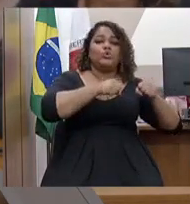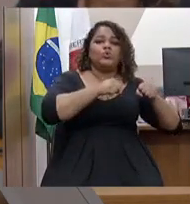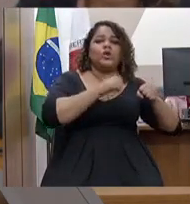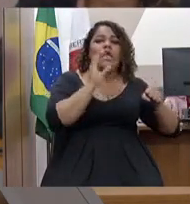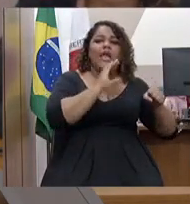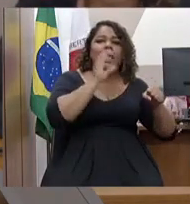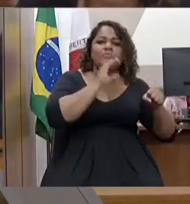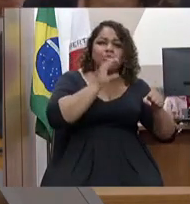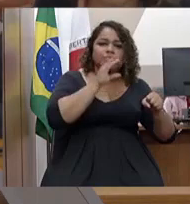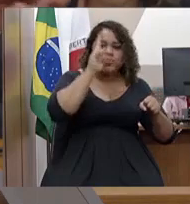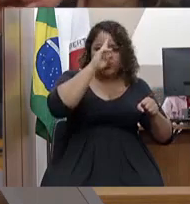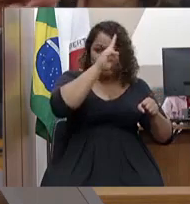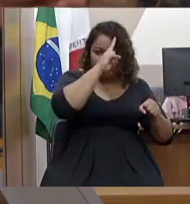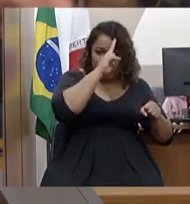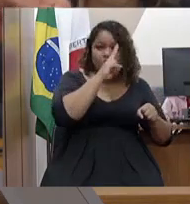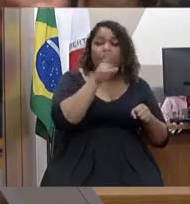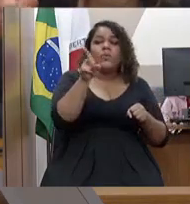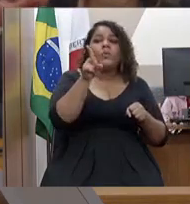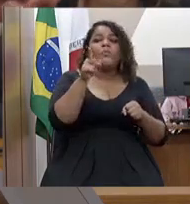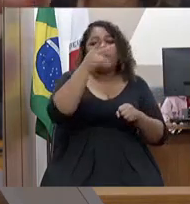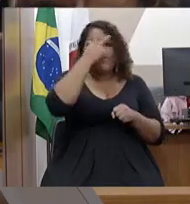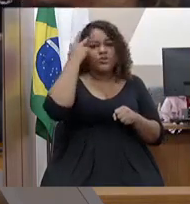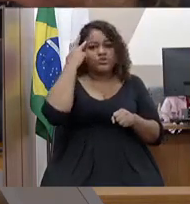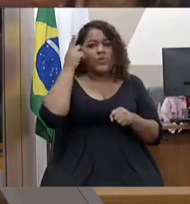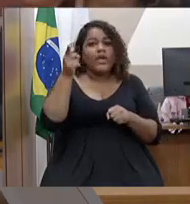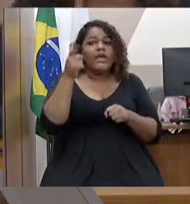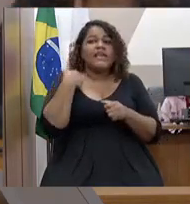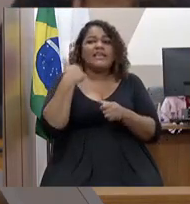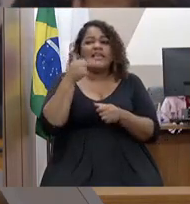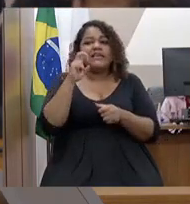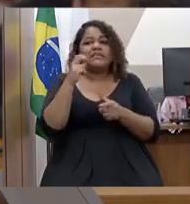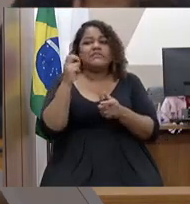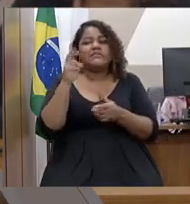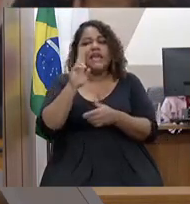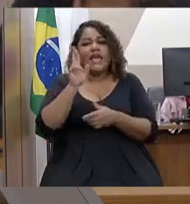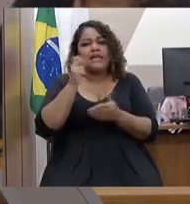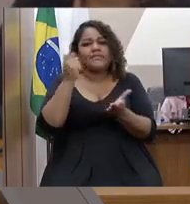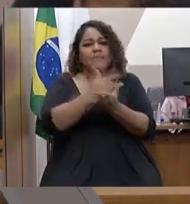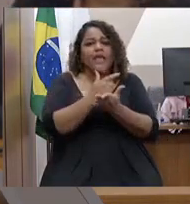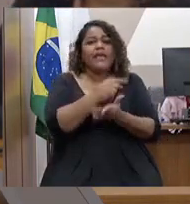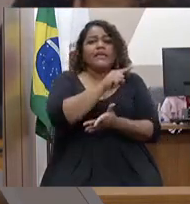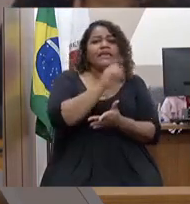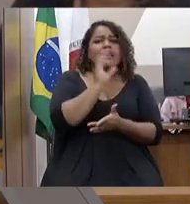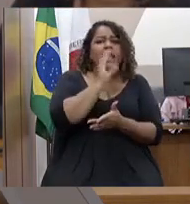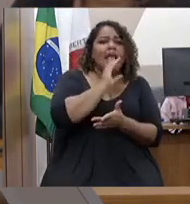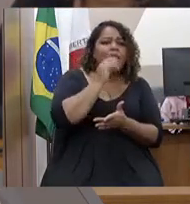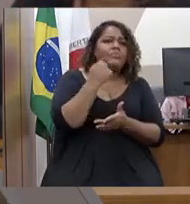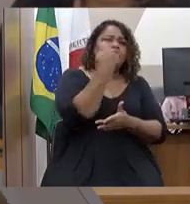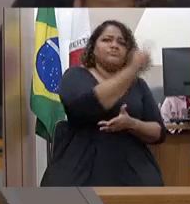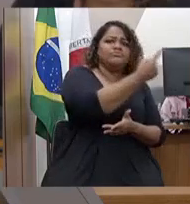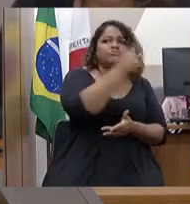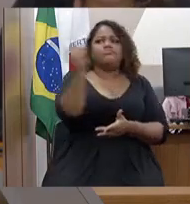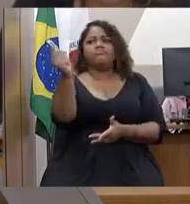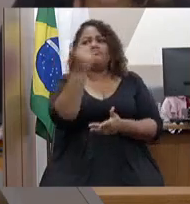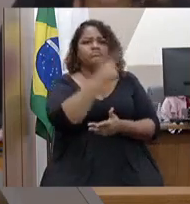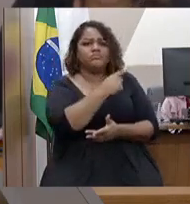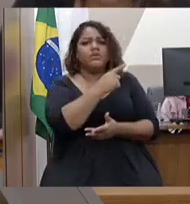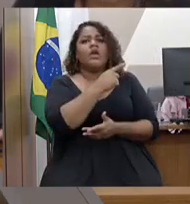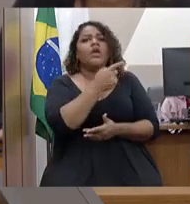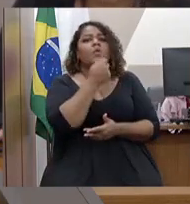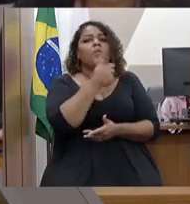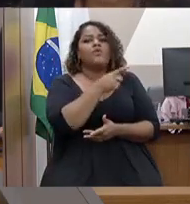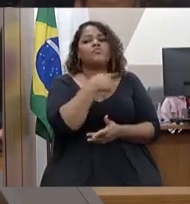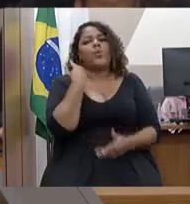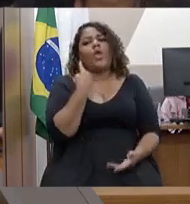passageiro que cobrou r$ 15 e ele vai ganhar r$ 5 correndo de moto para lá e para cá arriscando a perder a vida